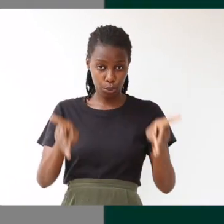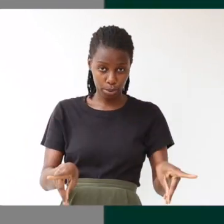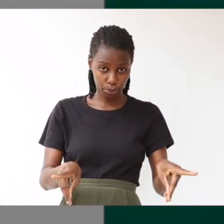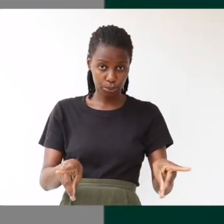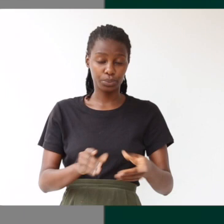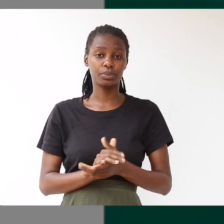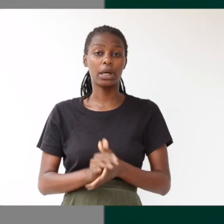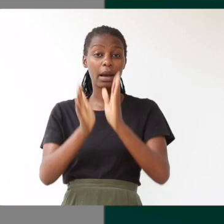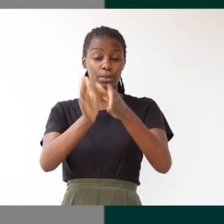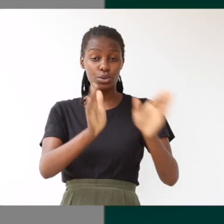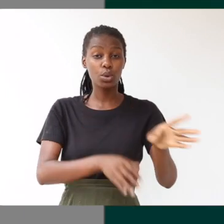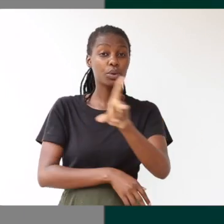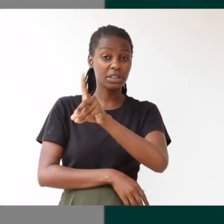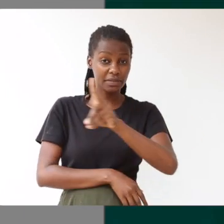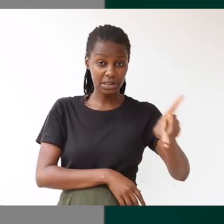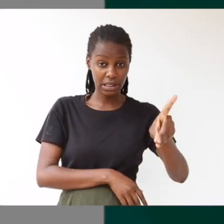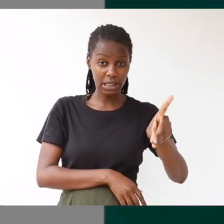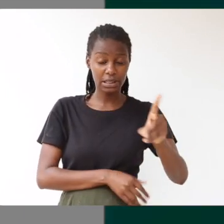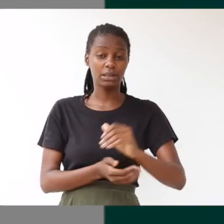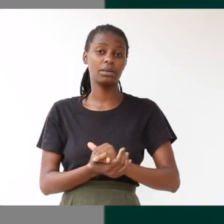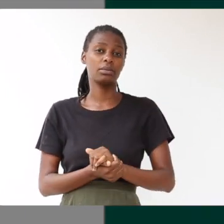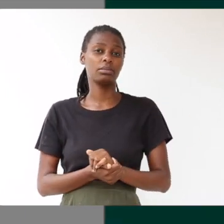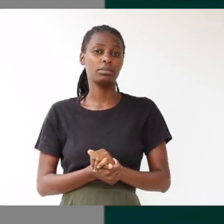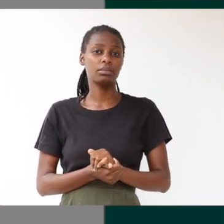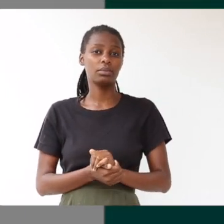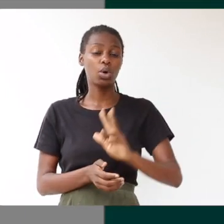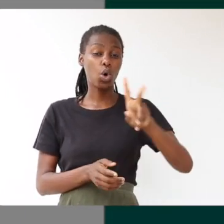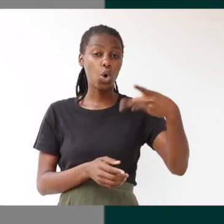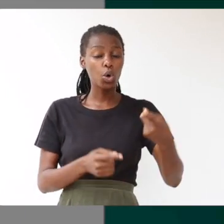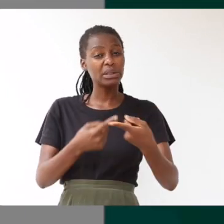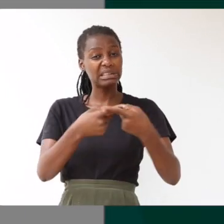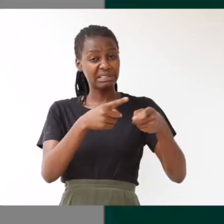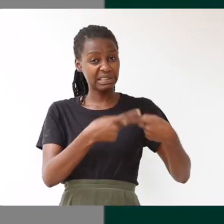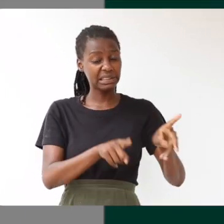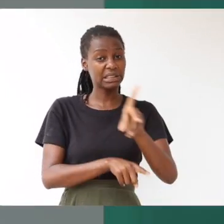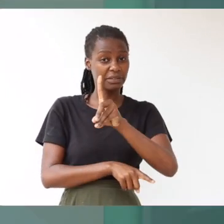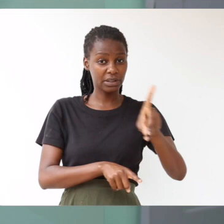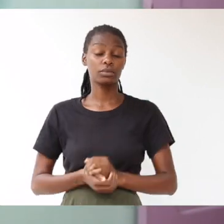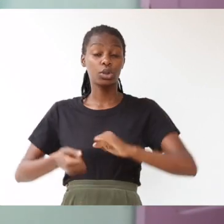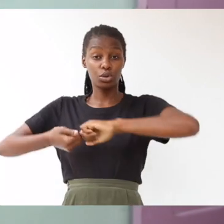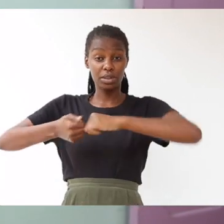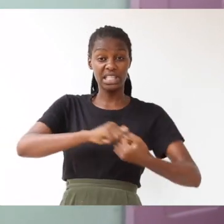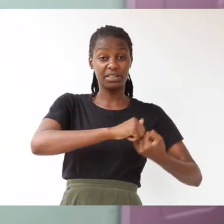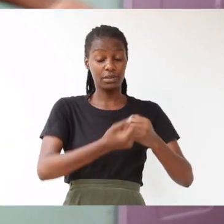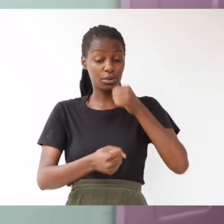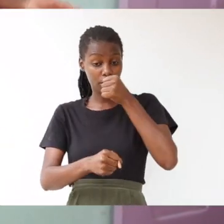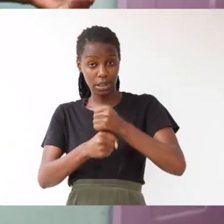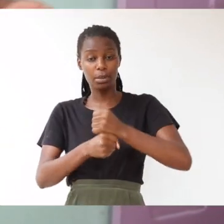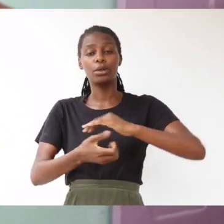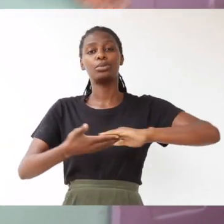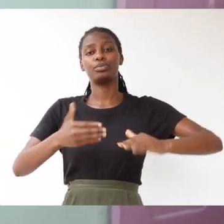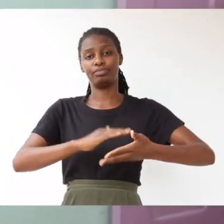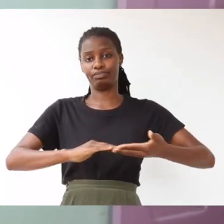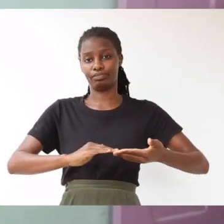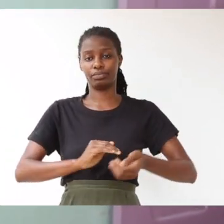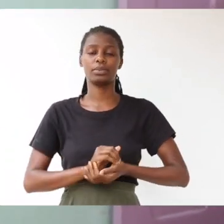lugares públicos à pessoa portadora de deficiência física ou de mobilidade condicionada. Os desafios no trabalho do professor.